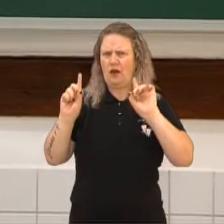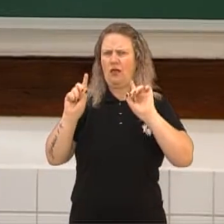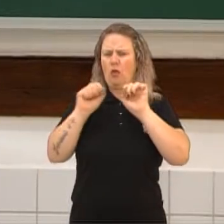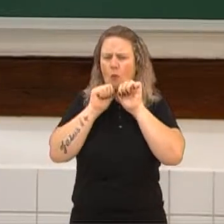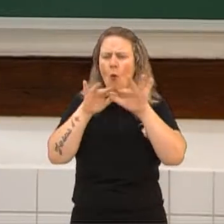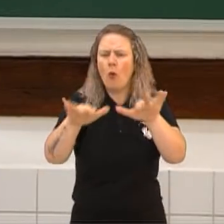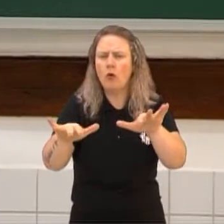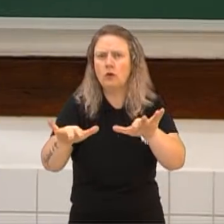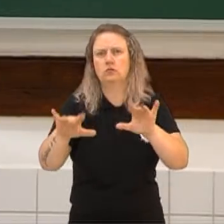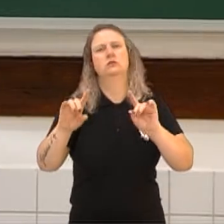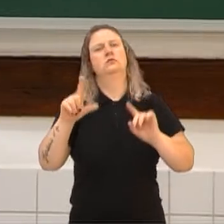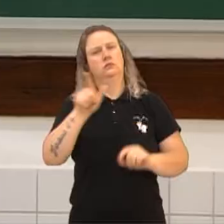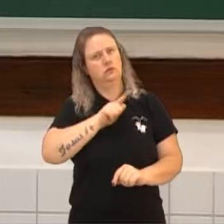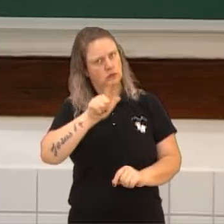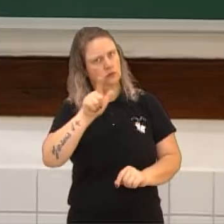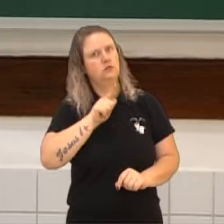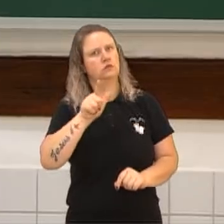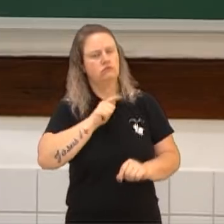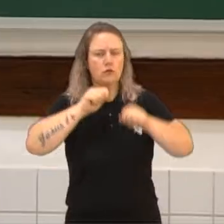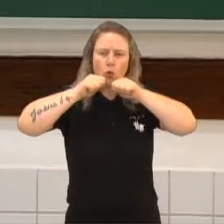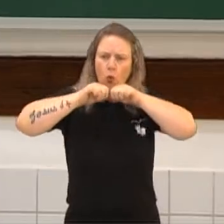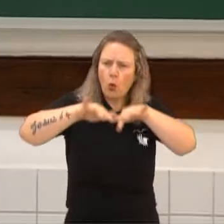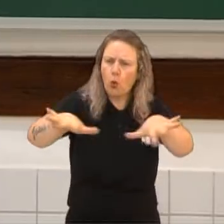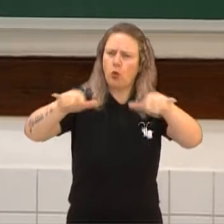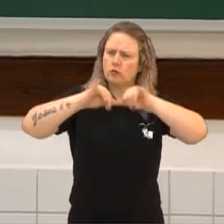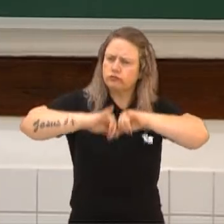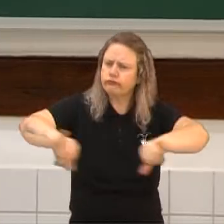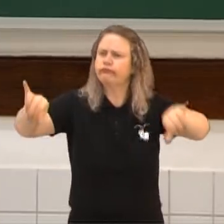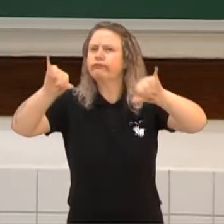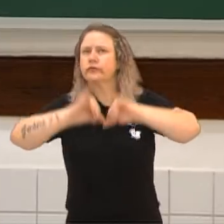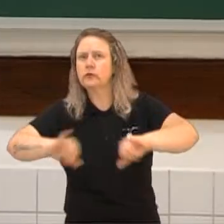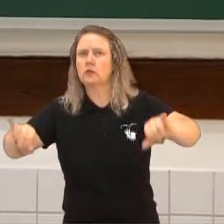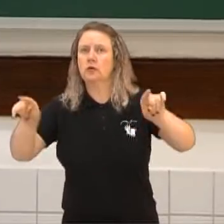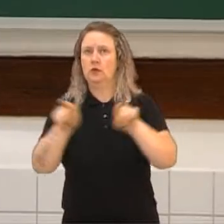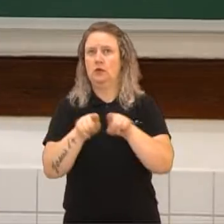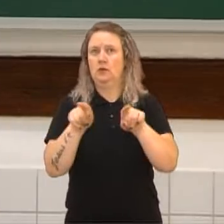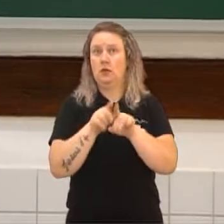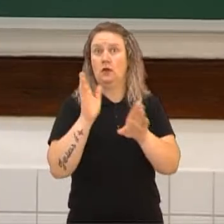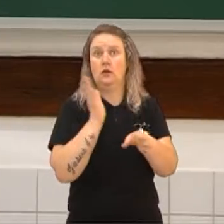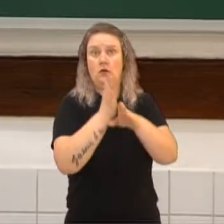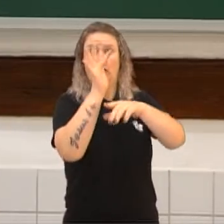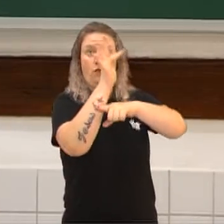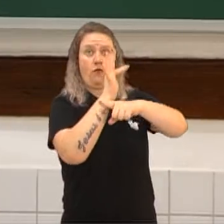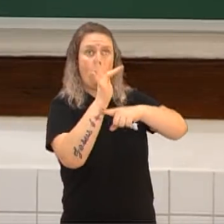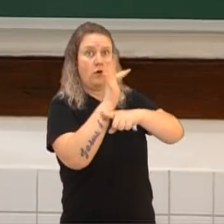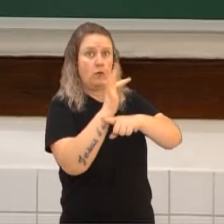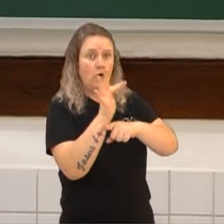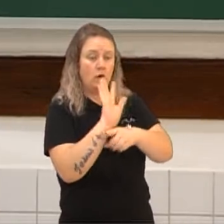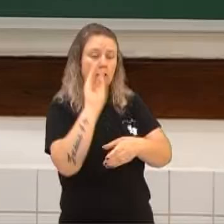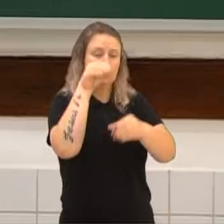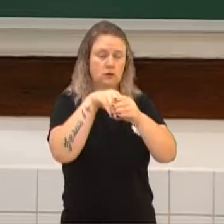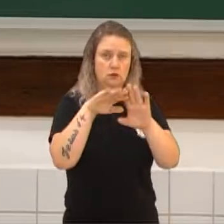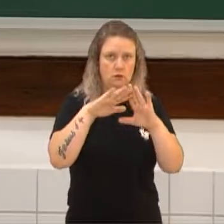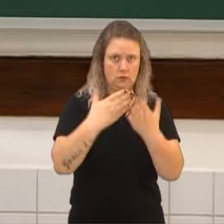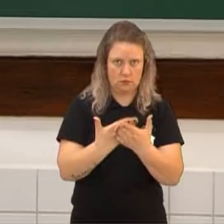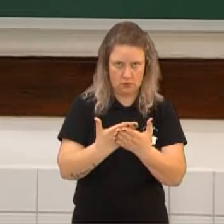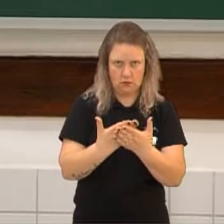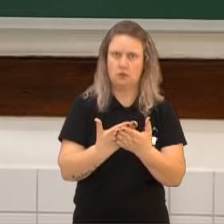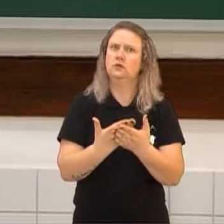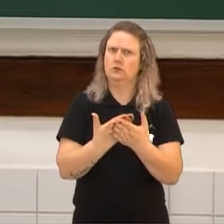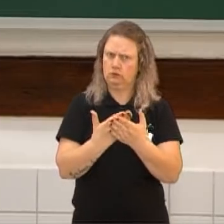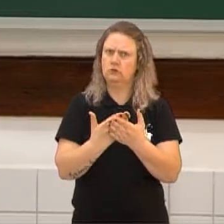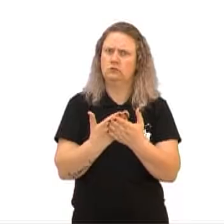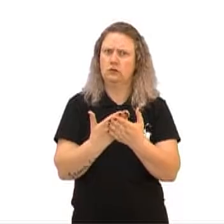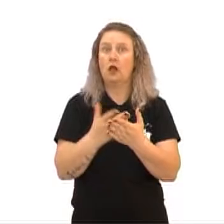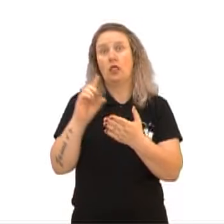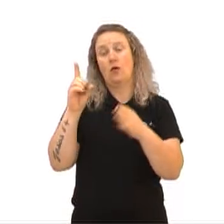é divulgada, porém dentro de meios formais, dentro das escolas, né? Por exemplo.